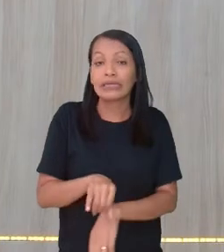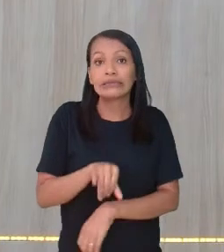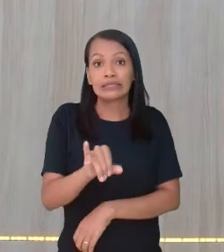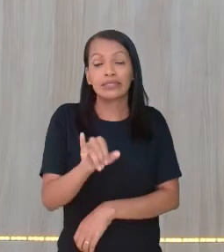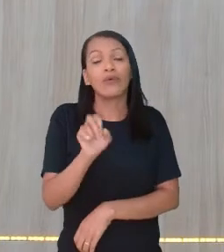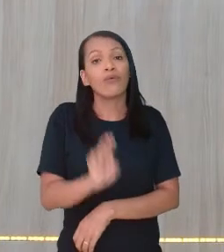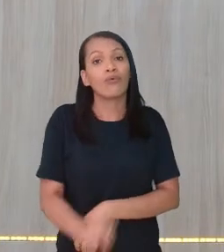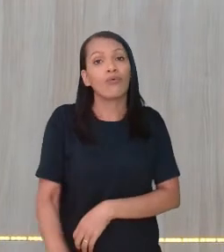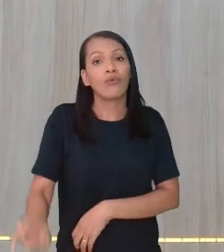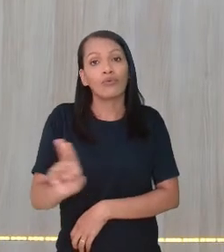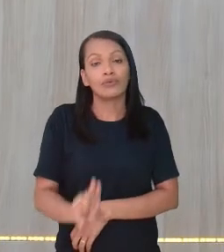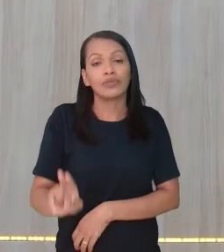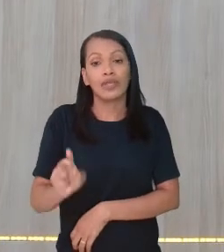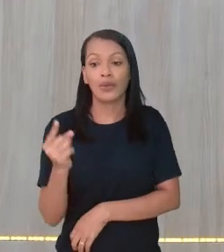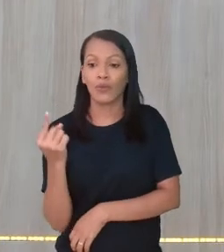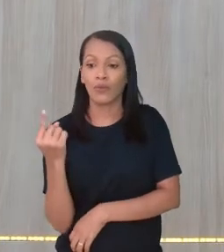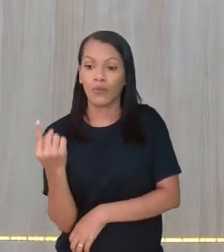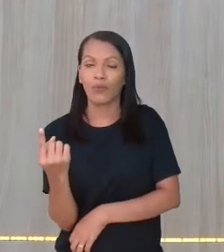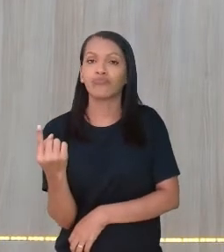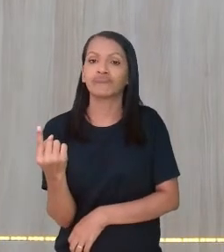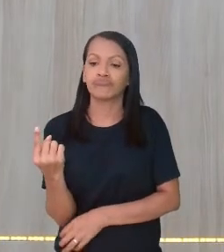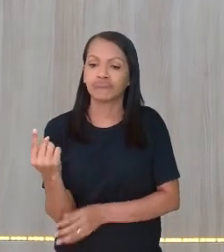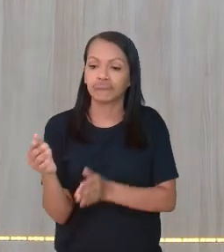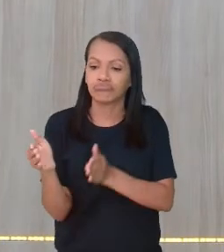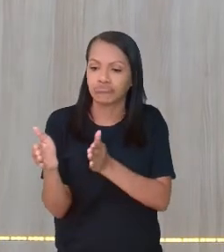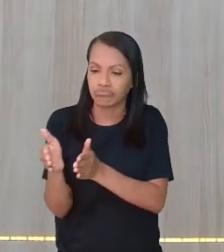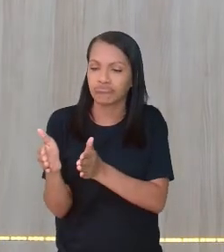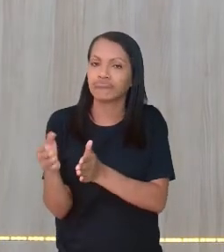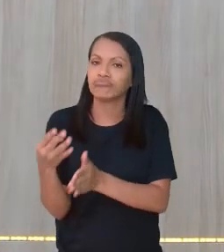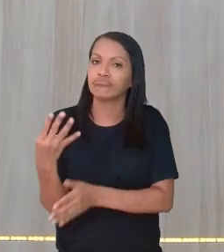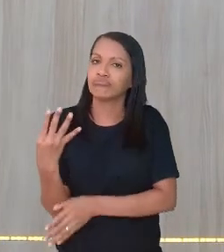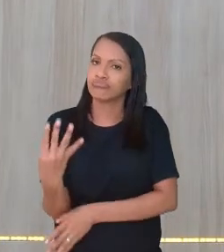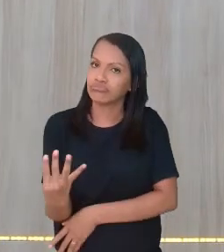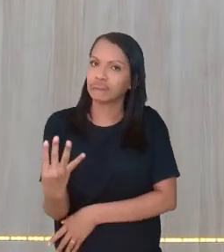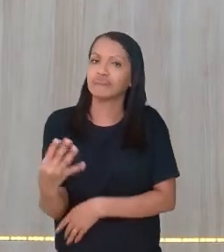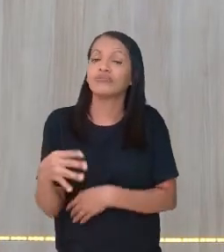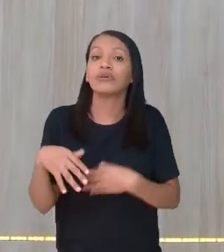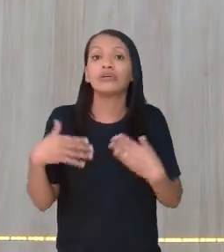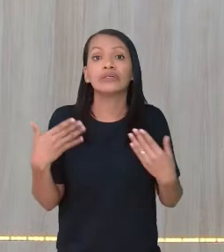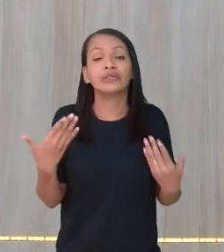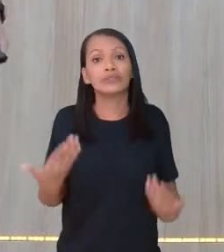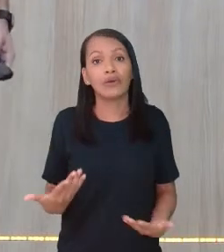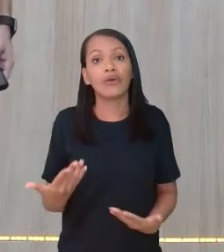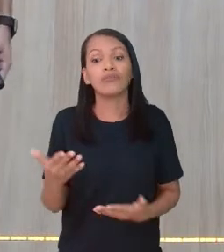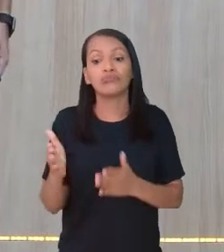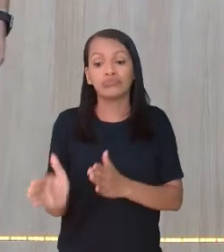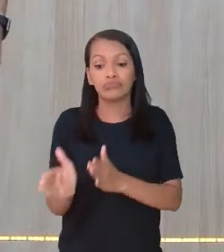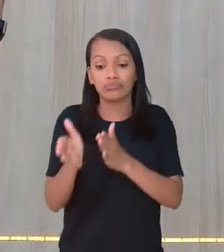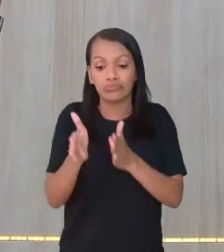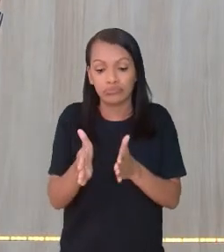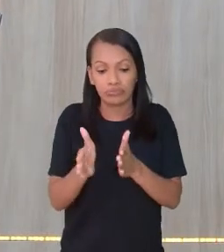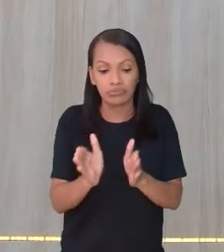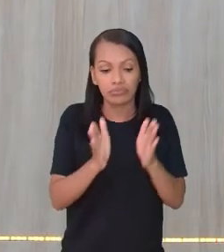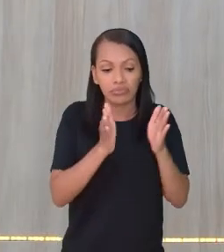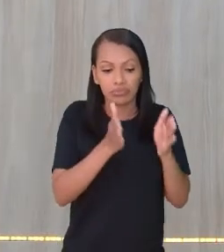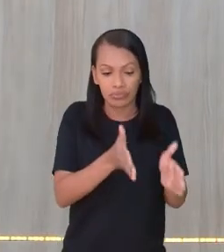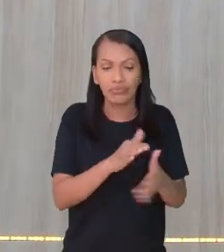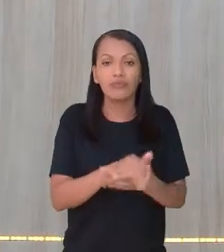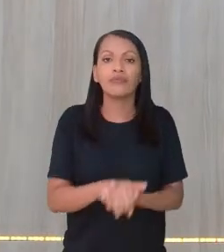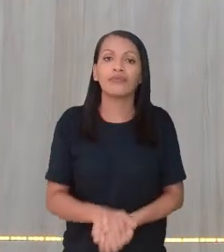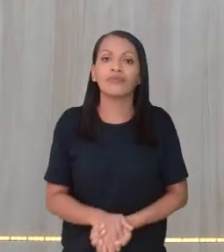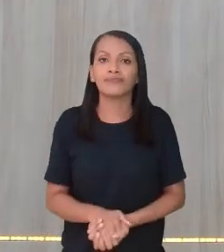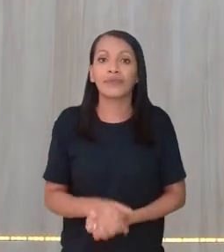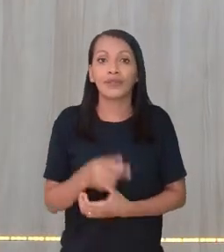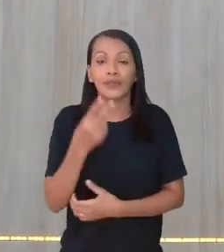num total de 3, certo? Eu utilizei 4 ovos. Então, os outros 2 que ficou lá são quantos? 2